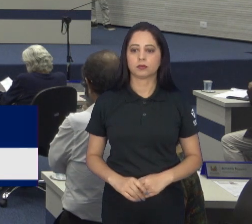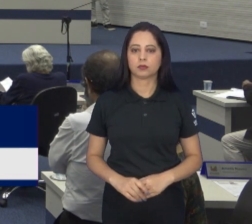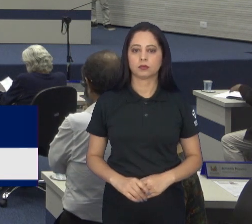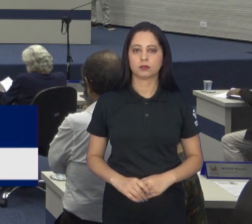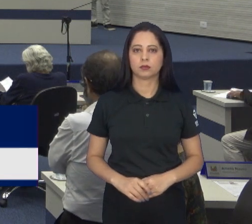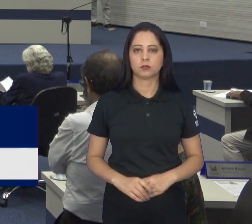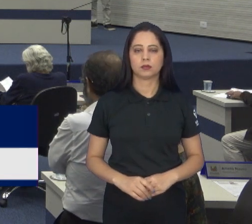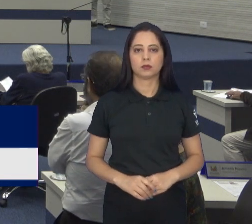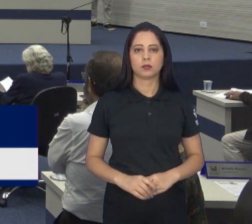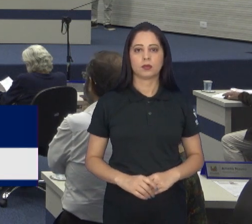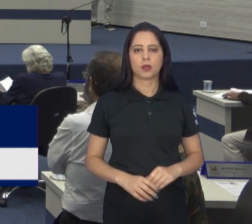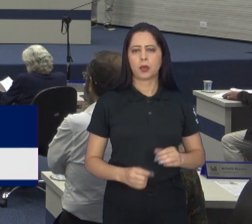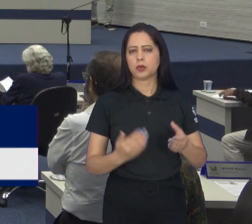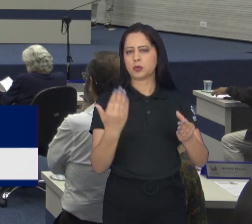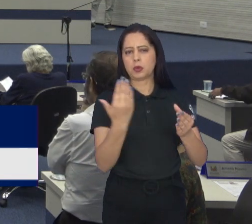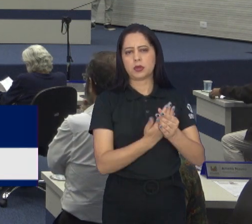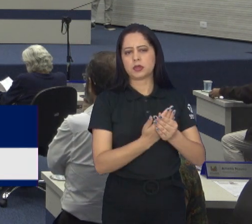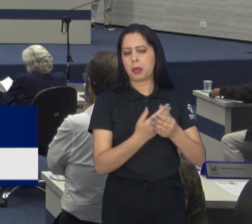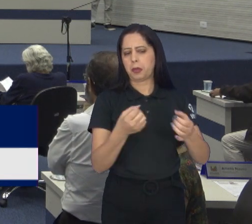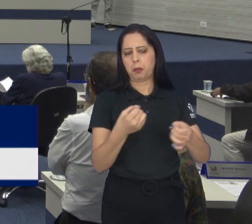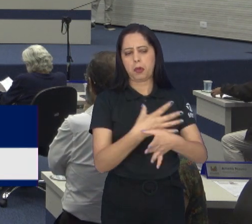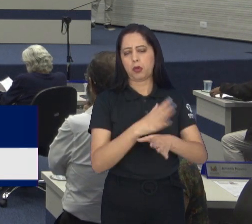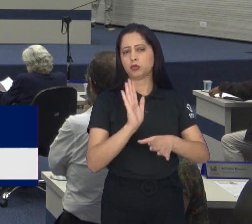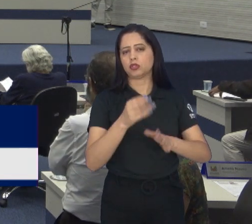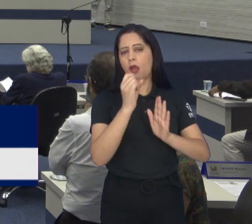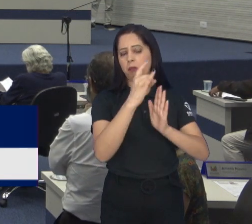São esses os novos processos, senhor presidente.